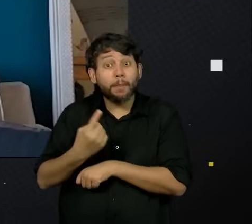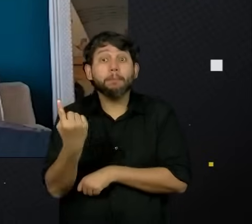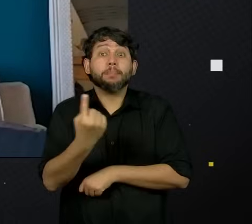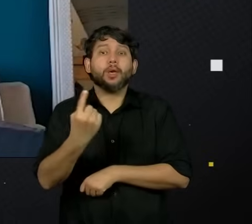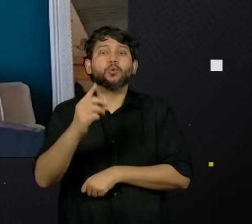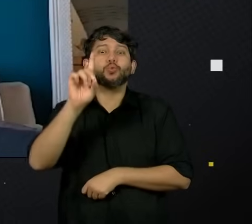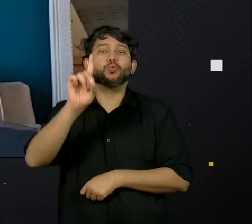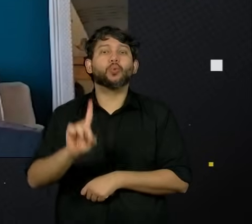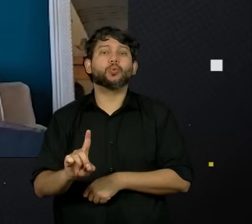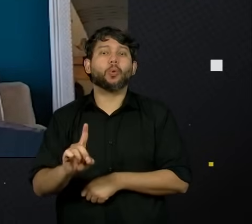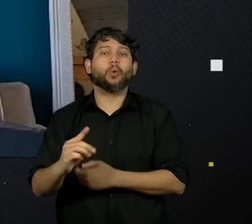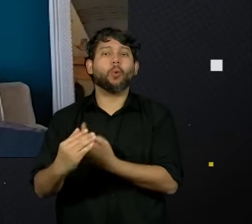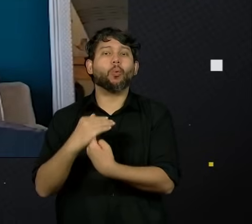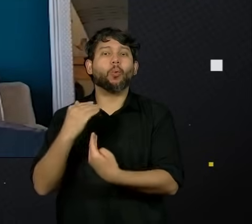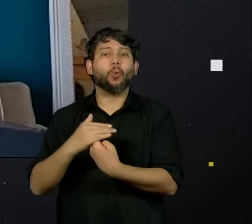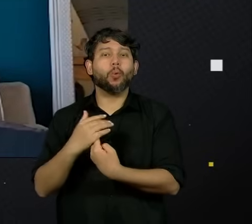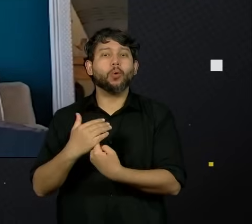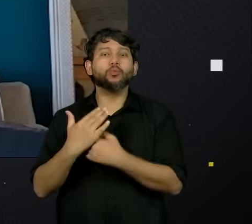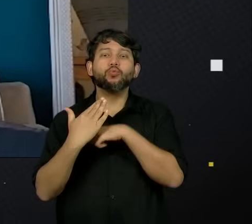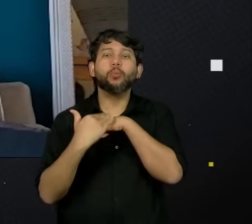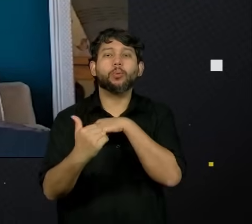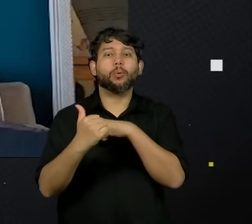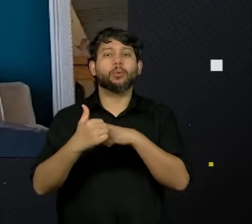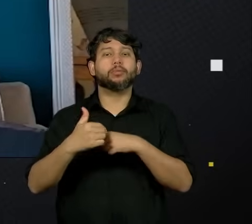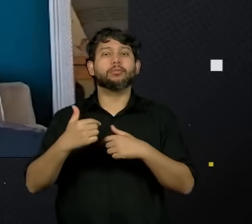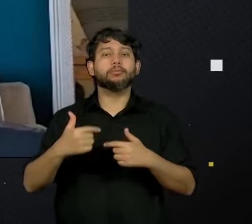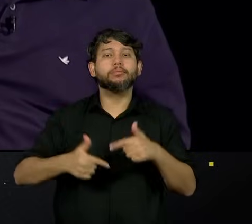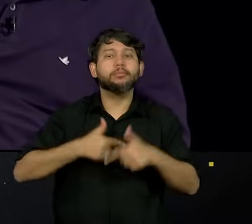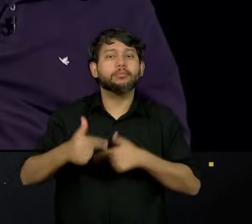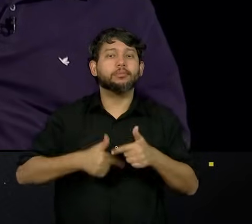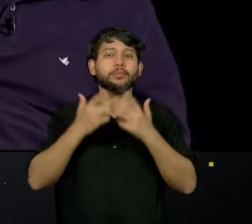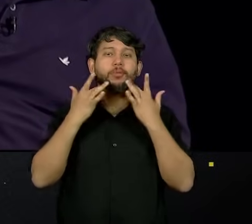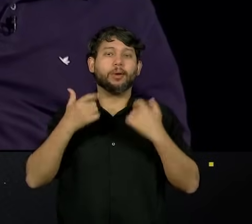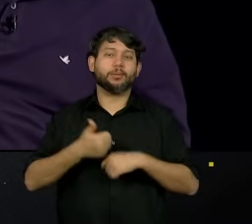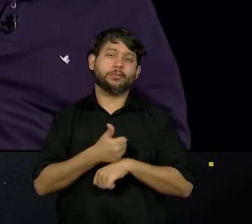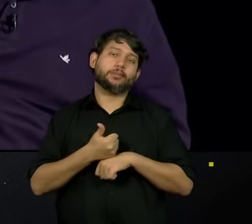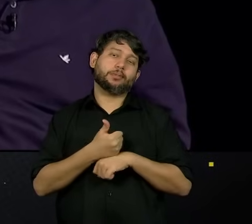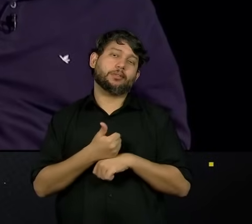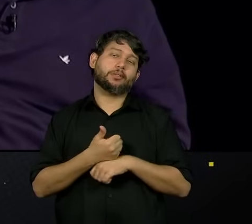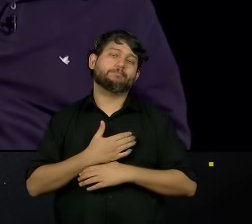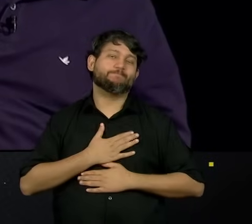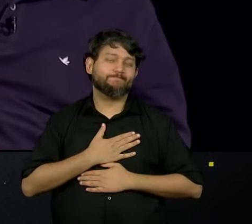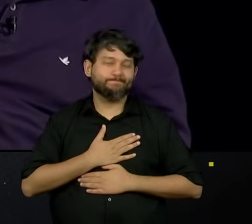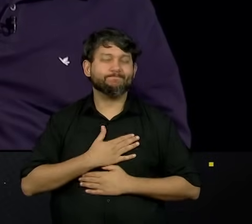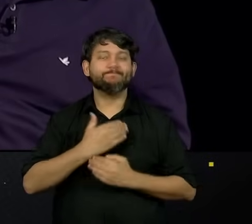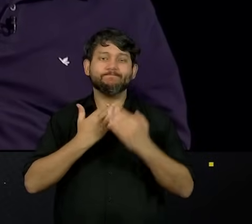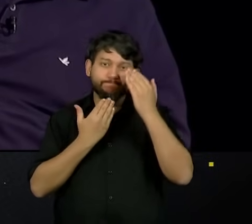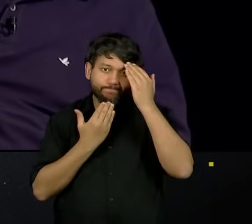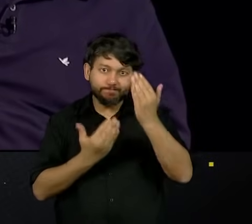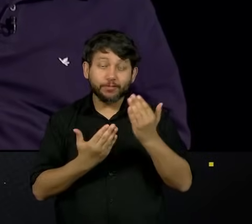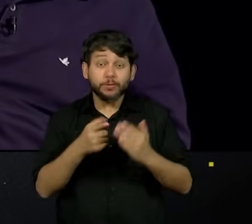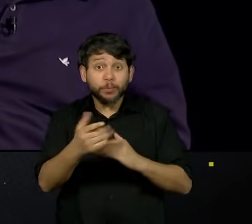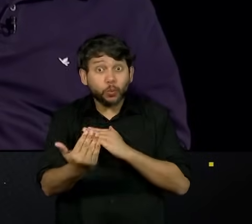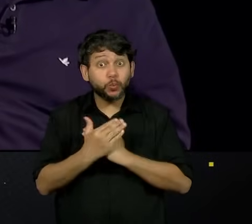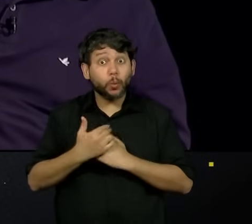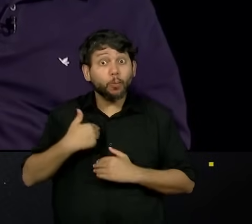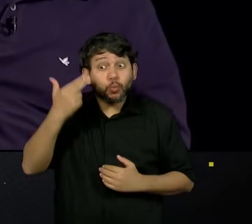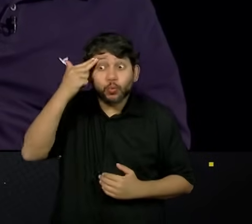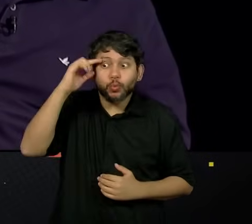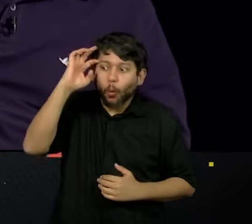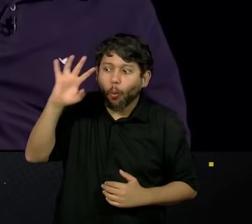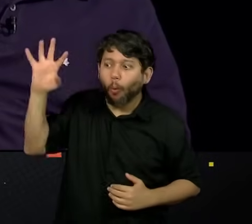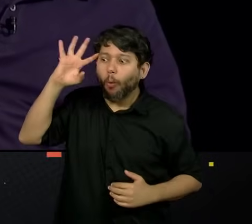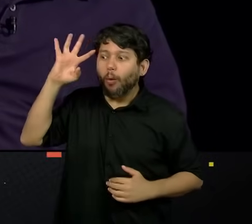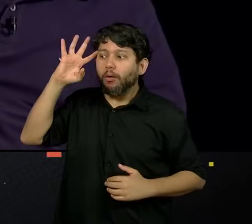diretores a abrir as portas do teatro profissional para mim. Eu sou muito grato por isso. E com isso você me ajudou a realizar um sonho